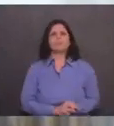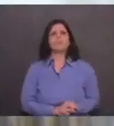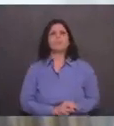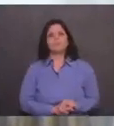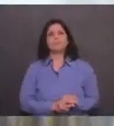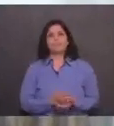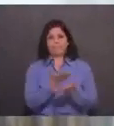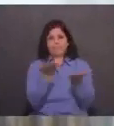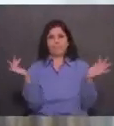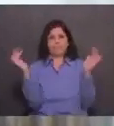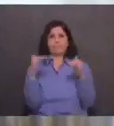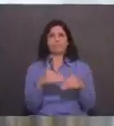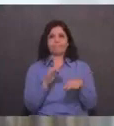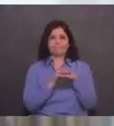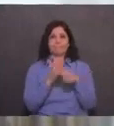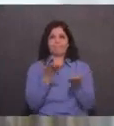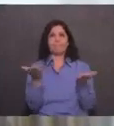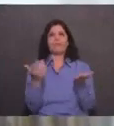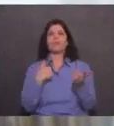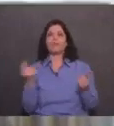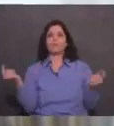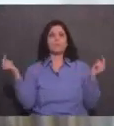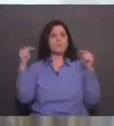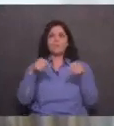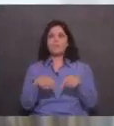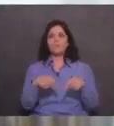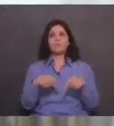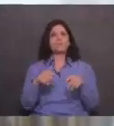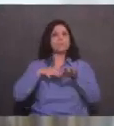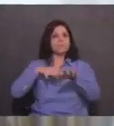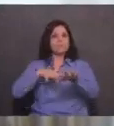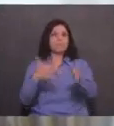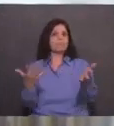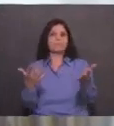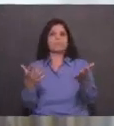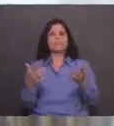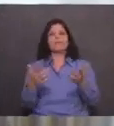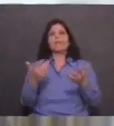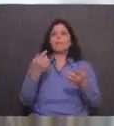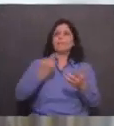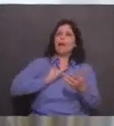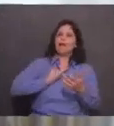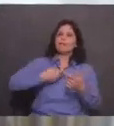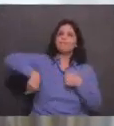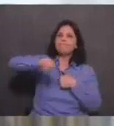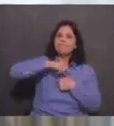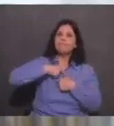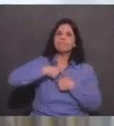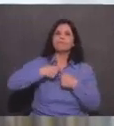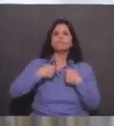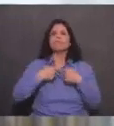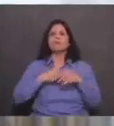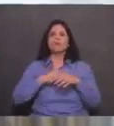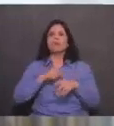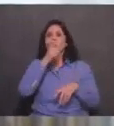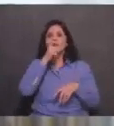Caríssimos peregrinos, a nossa vinda em peregrinação convoca-nos para um compromisso pessoal